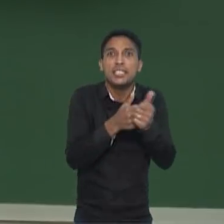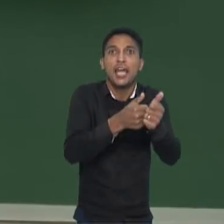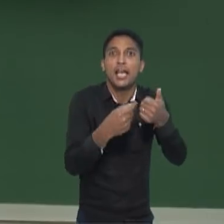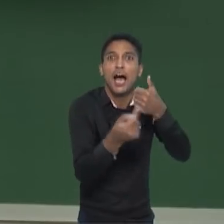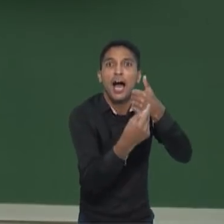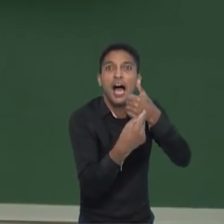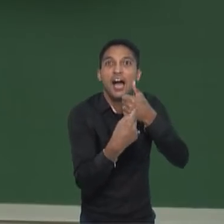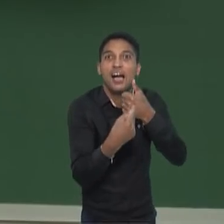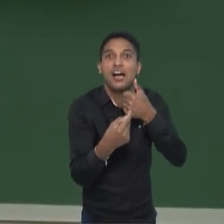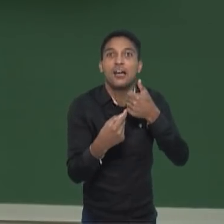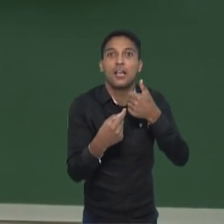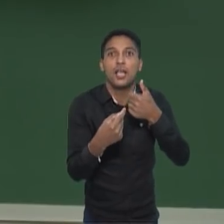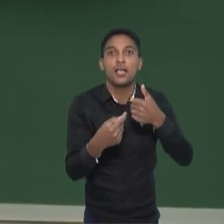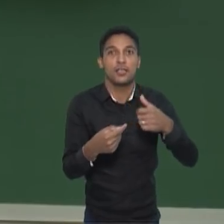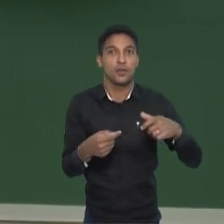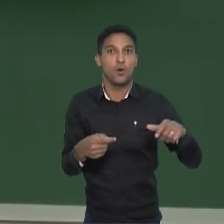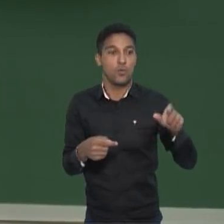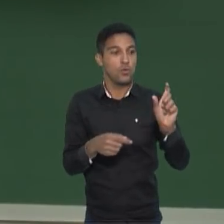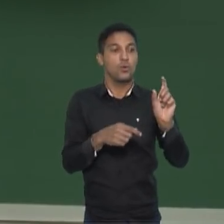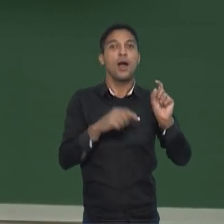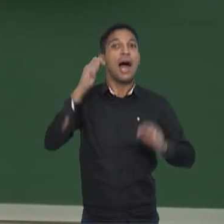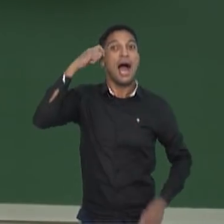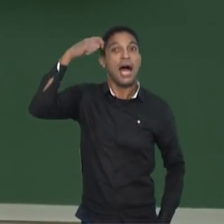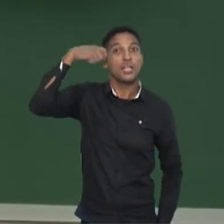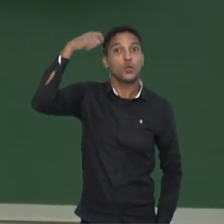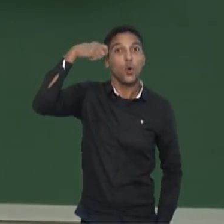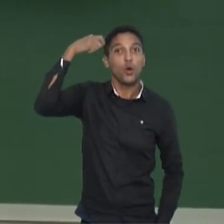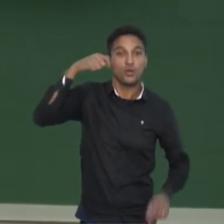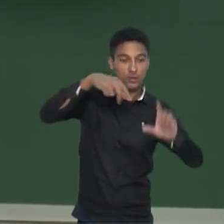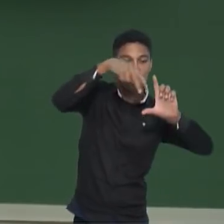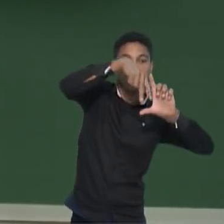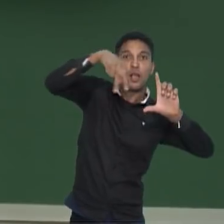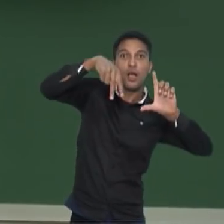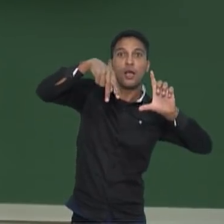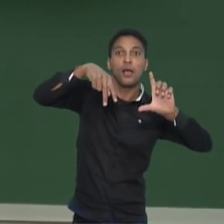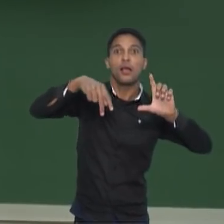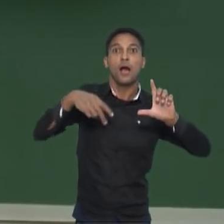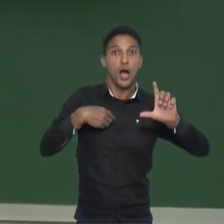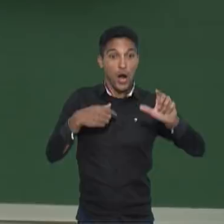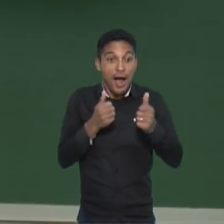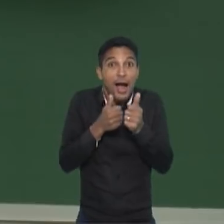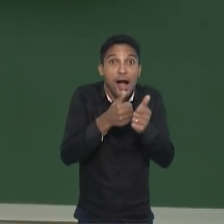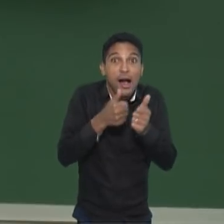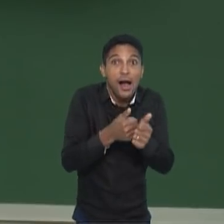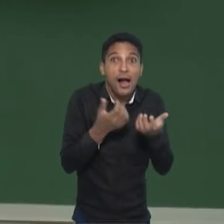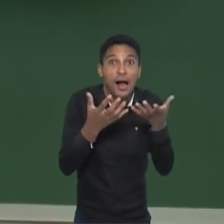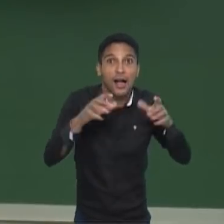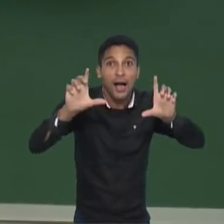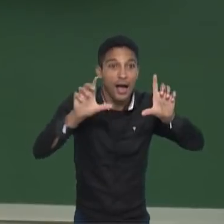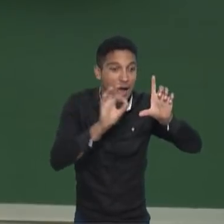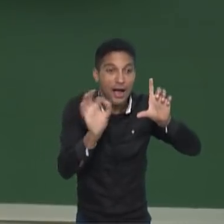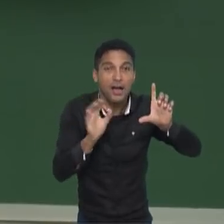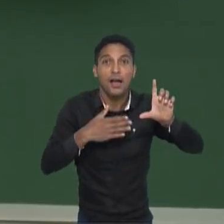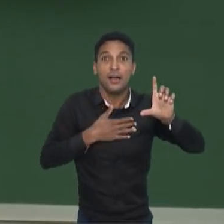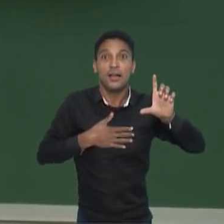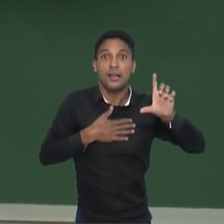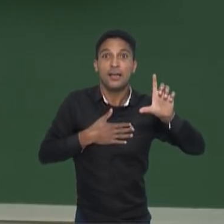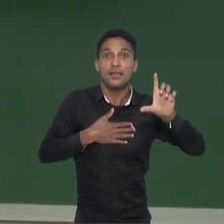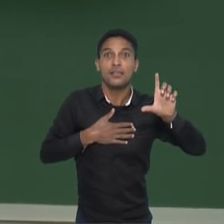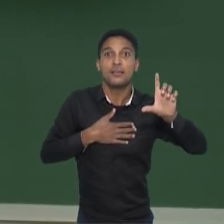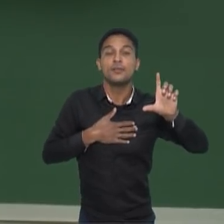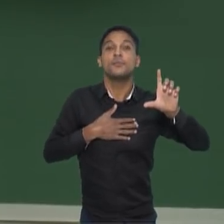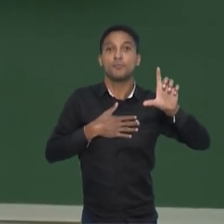mesmo, o que eles estão fazendo, onde é que eles estão atuando, eles começam a vender até produtos, né? Algumas marcas os procuram, então